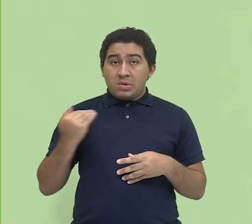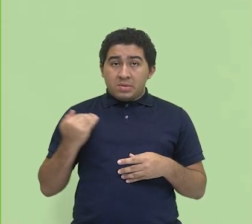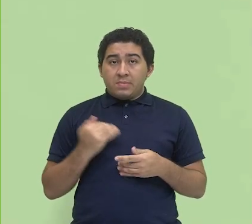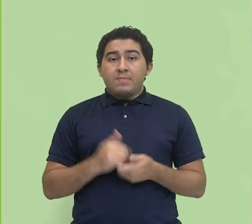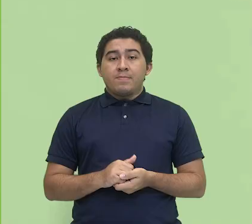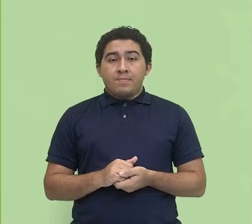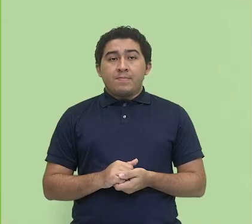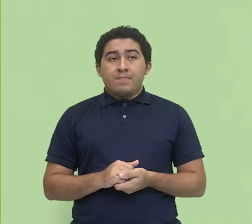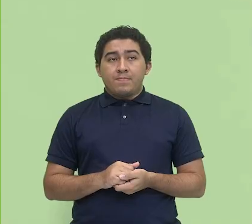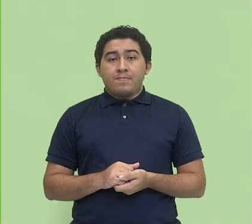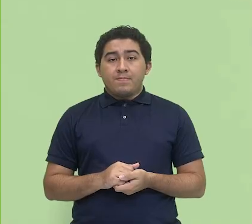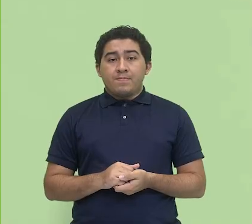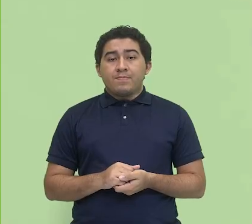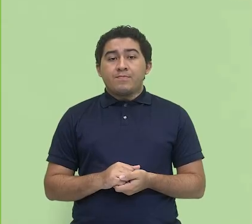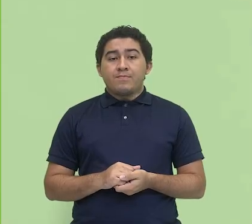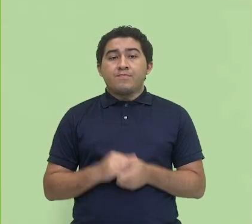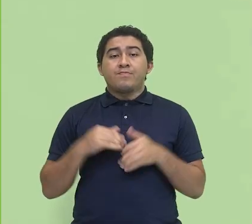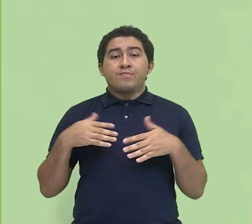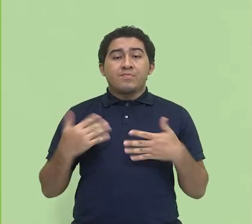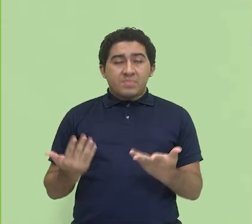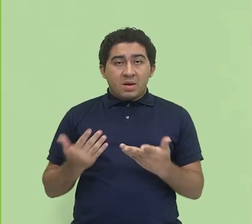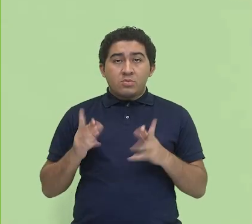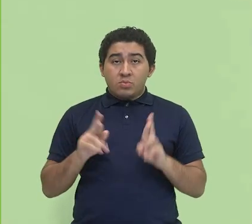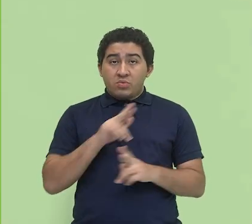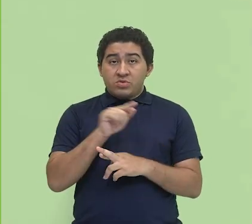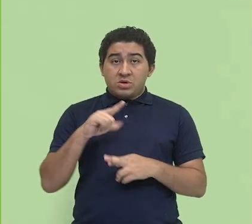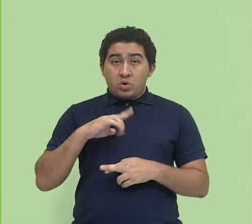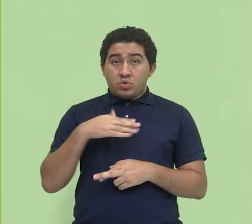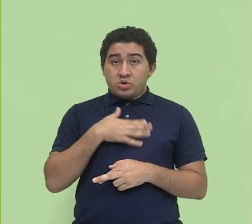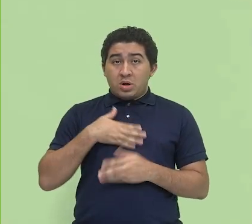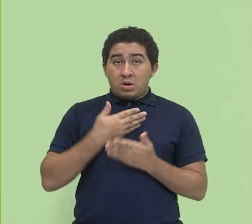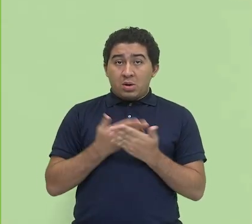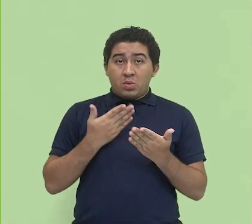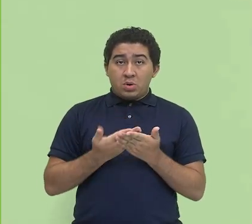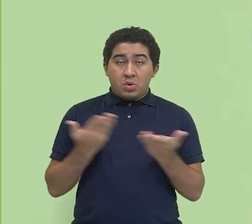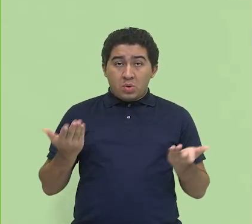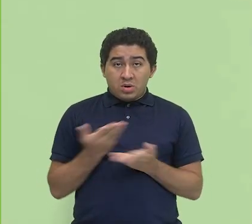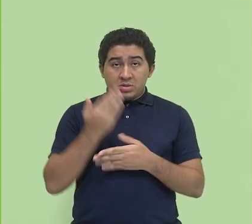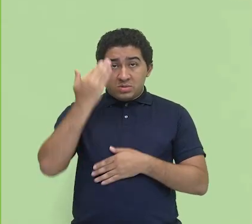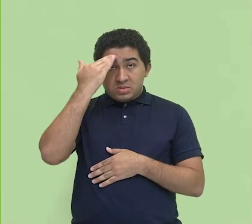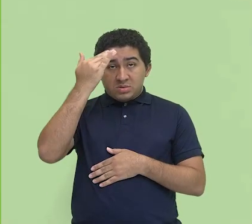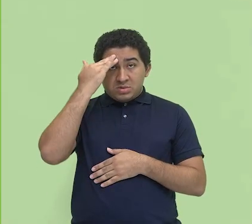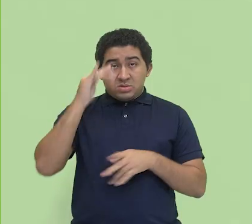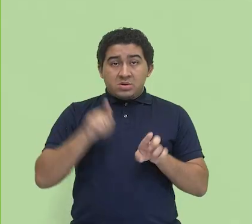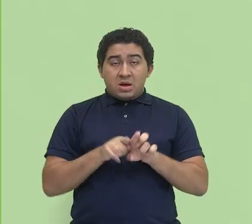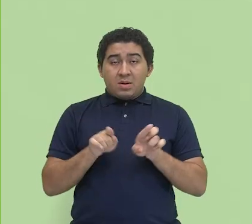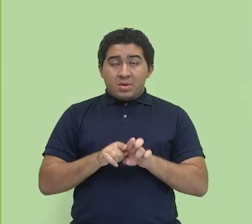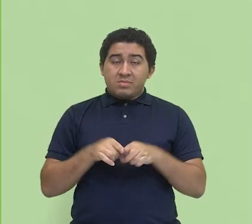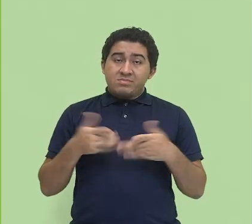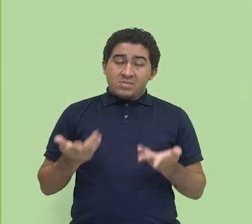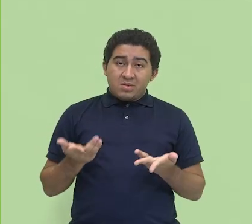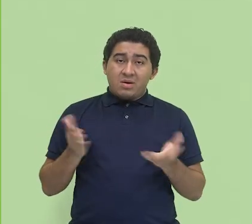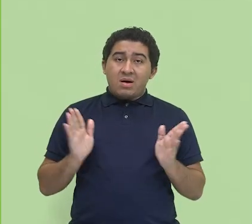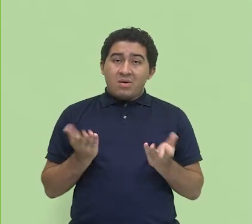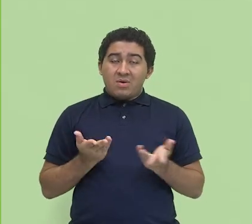morte. É isso, pessoal. Eu espero que vocês tenham gostado aí da nossa aula, entendido. Eu